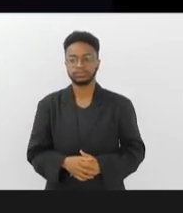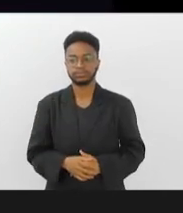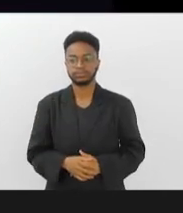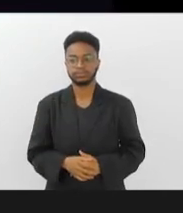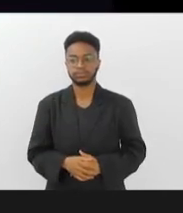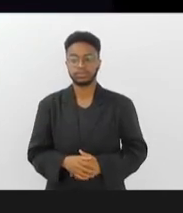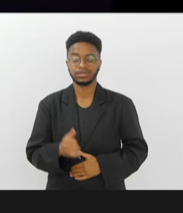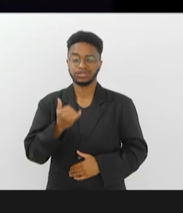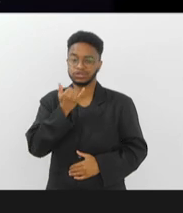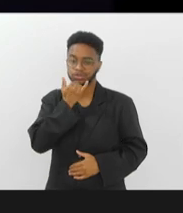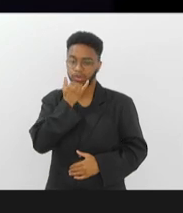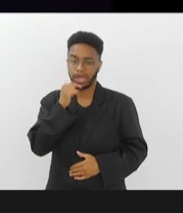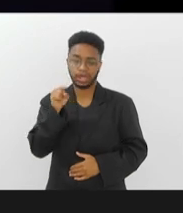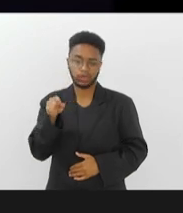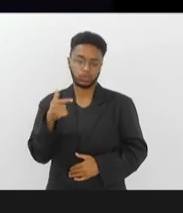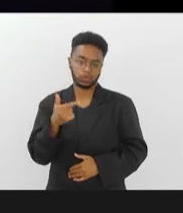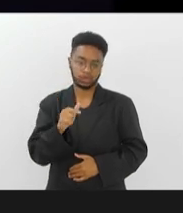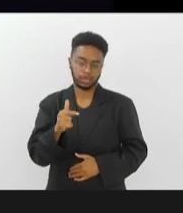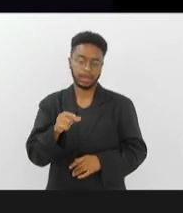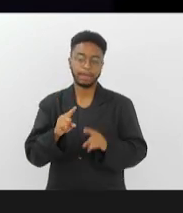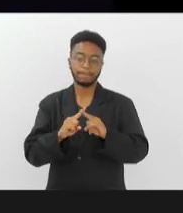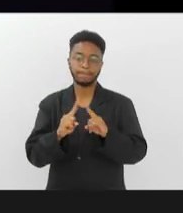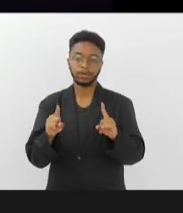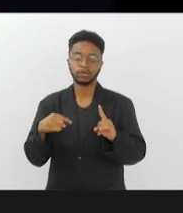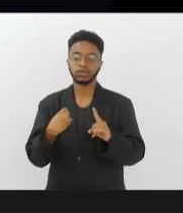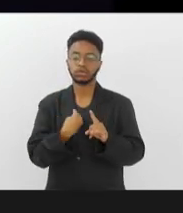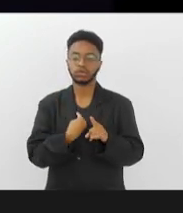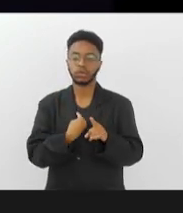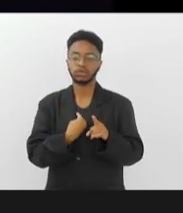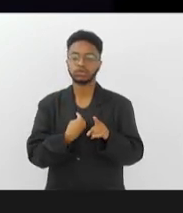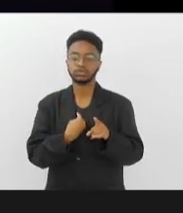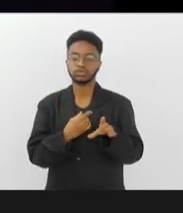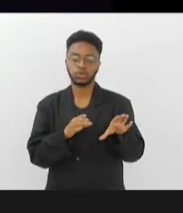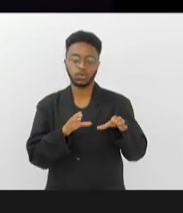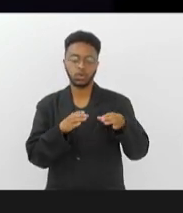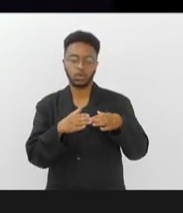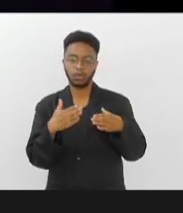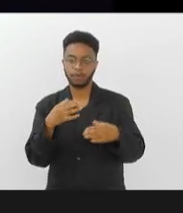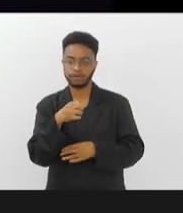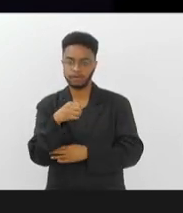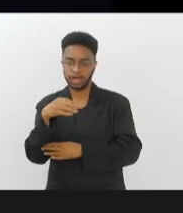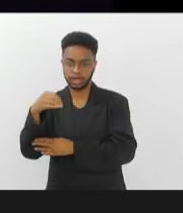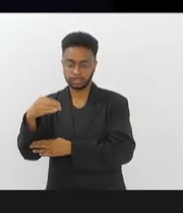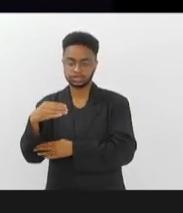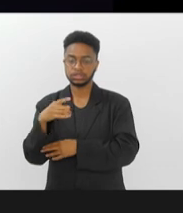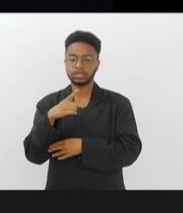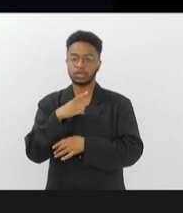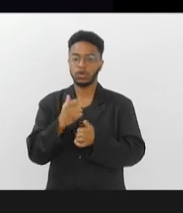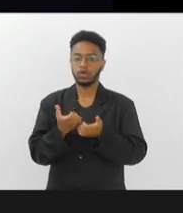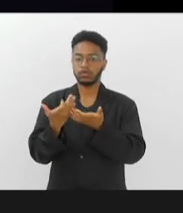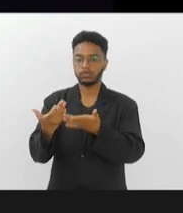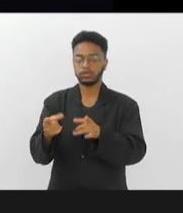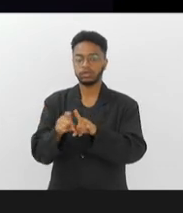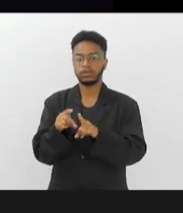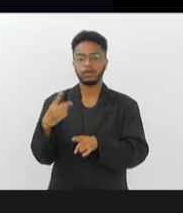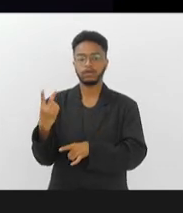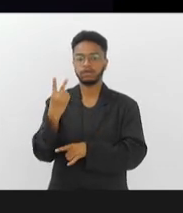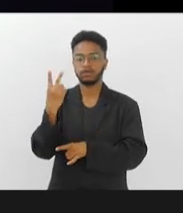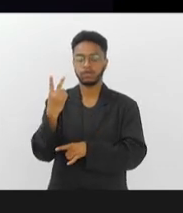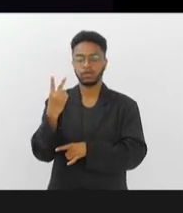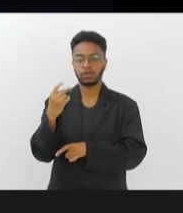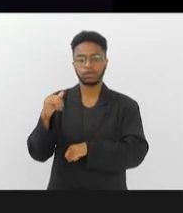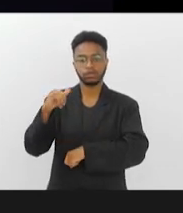Desculpa que aqui não tem, mas o nosso pacote ele está oferecendo o valor a partir do